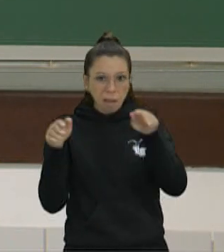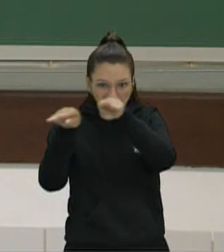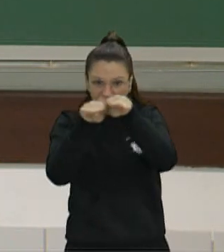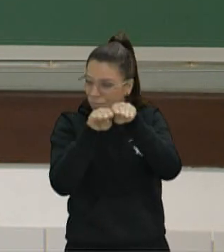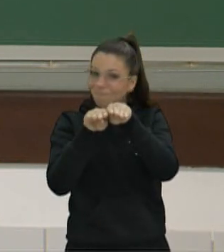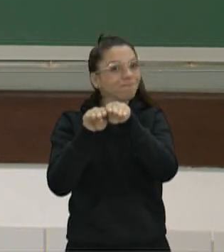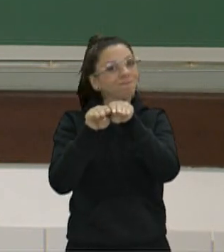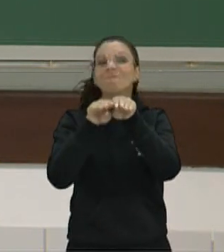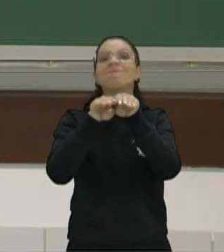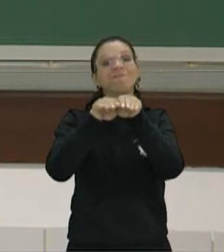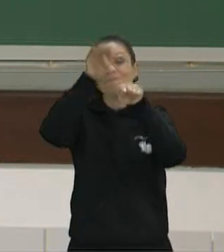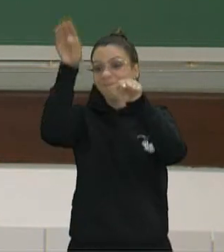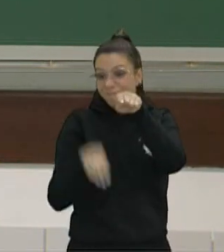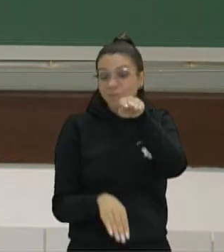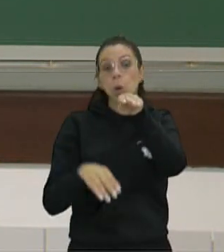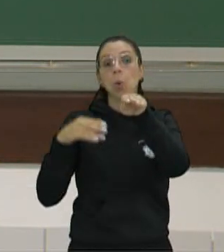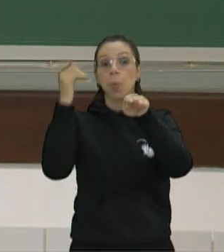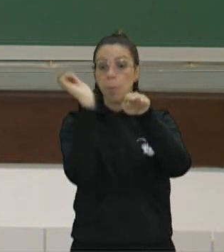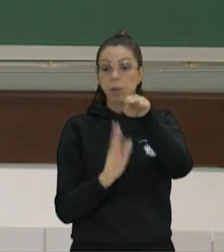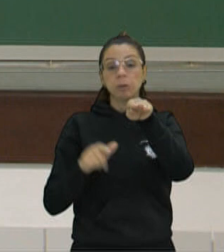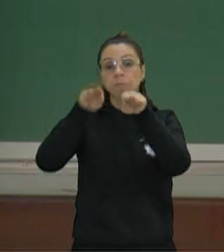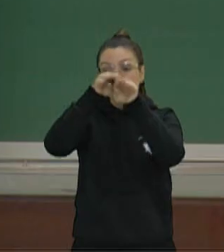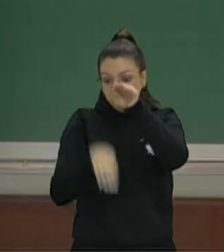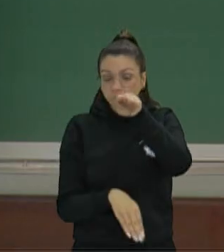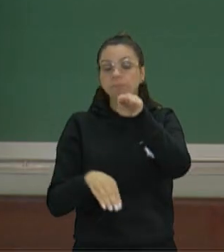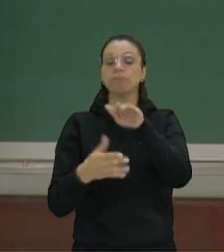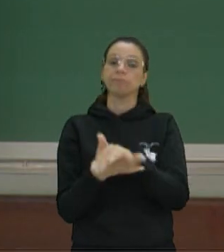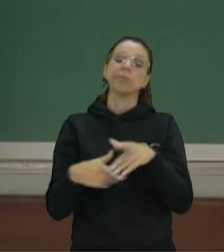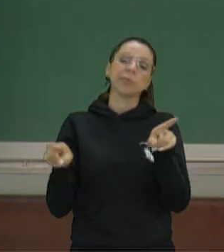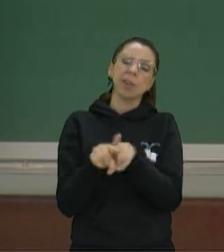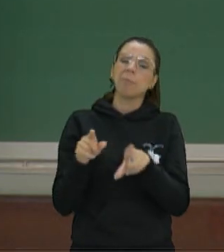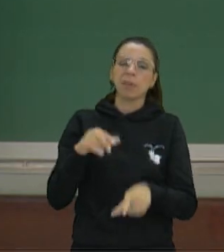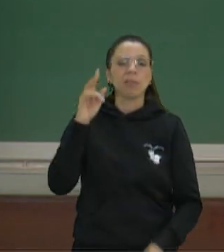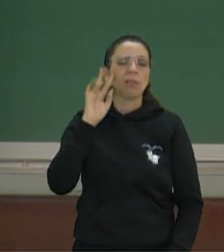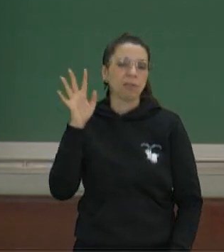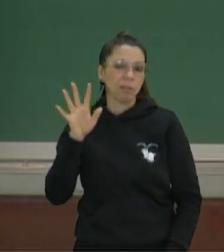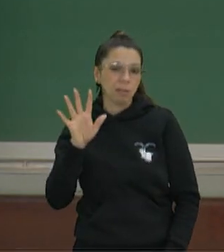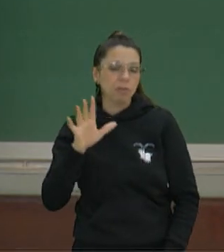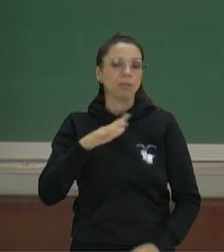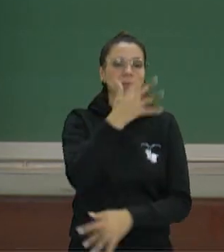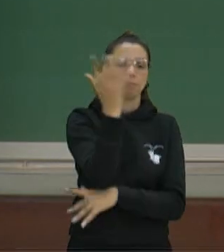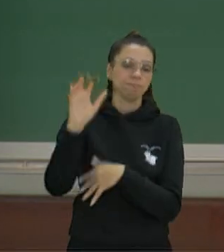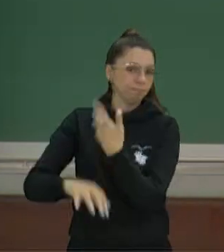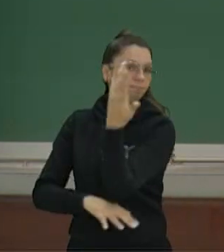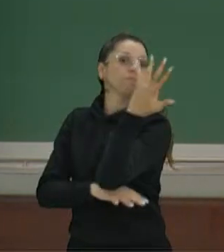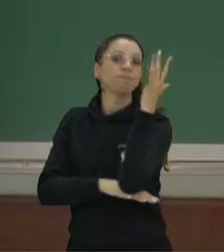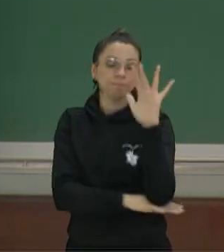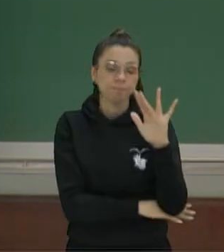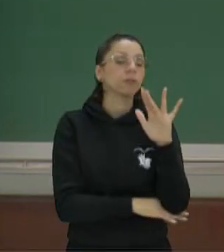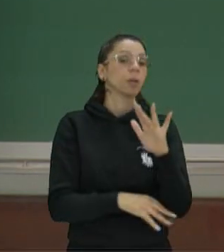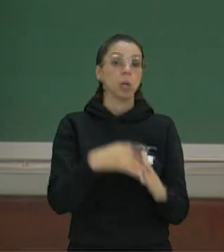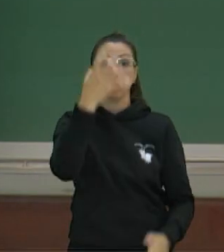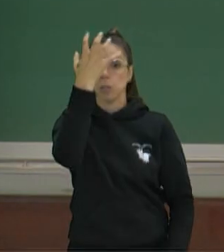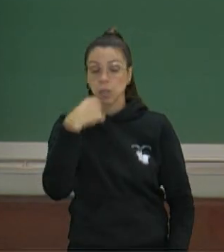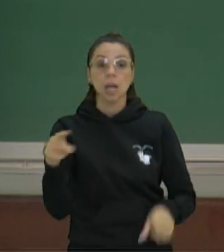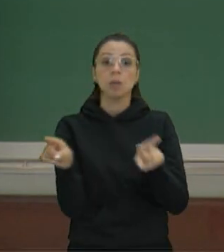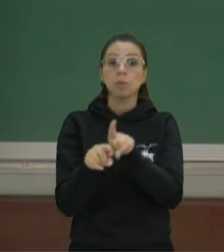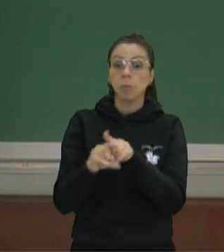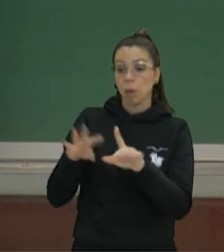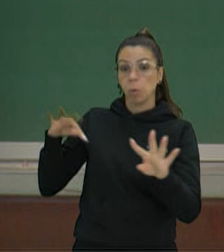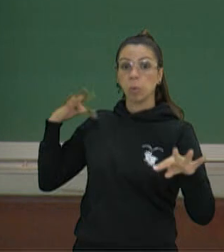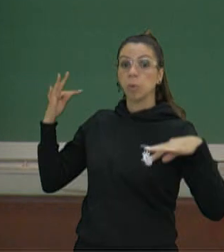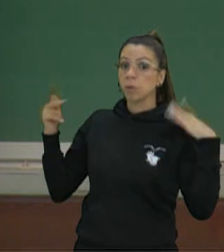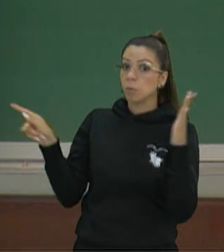todas essas questões, a destruição do meio ambiente, a gente já viu um pouquinho também, e essas questões bem sérias, como turismo sexual